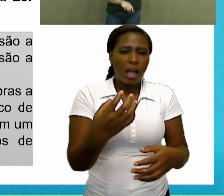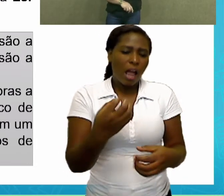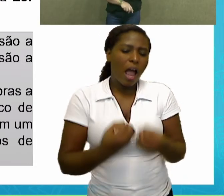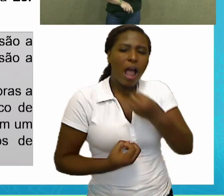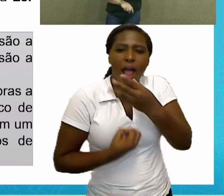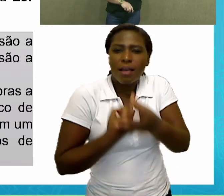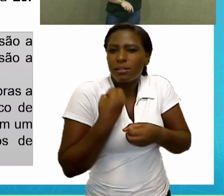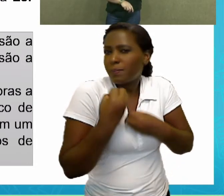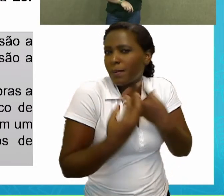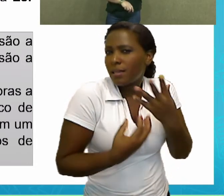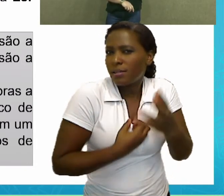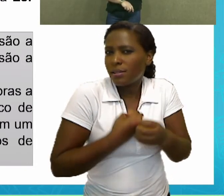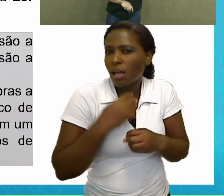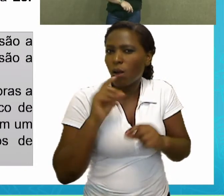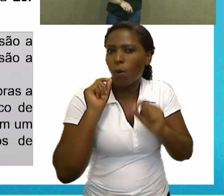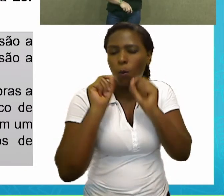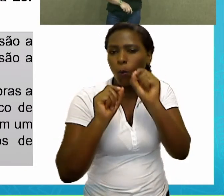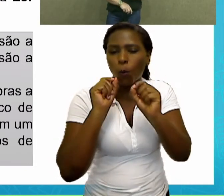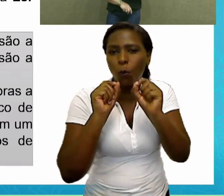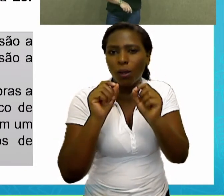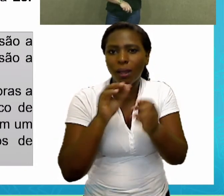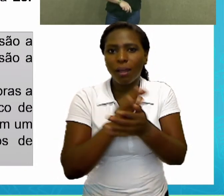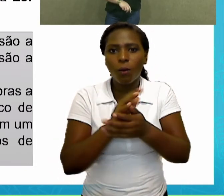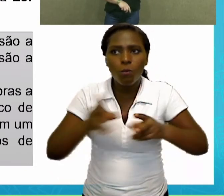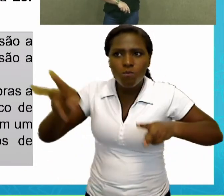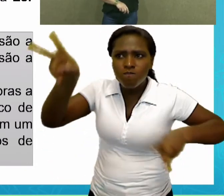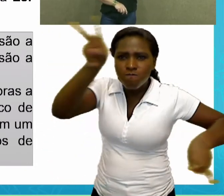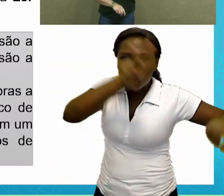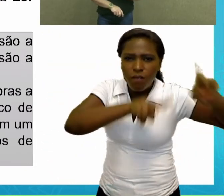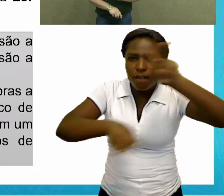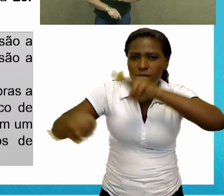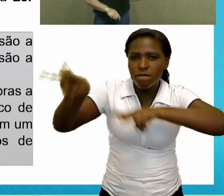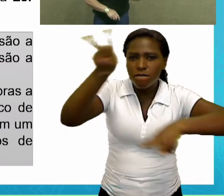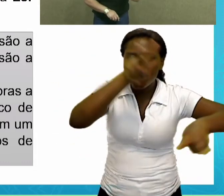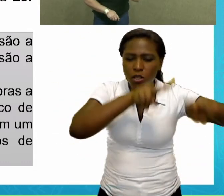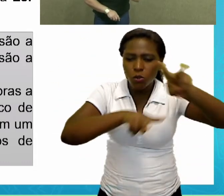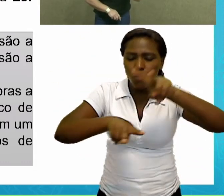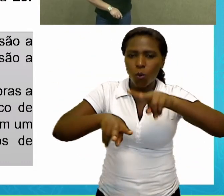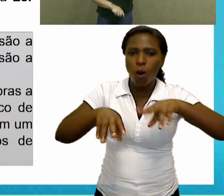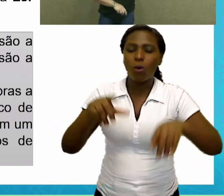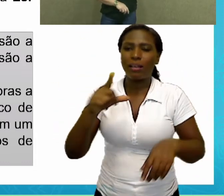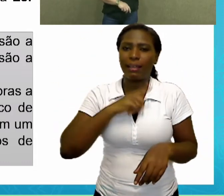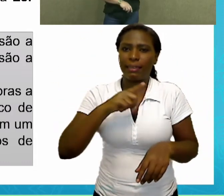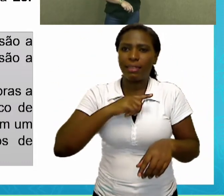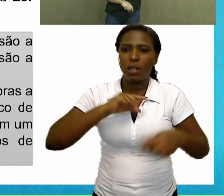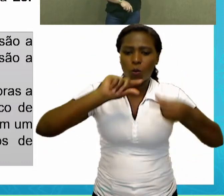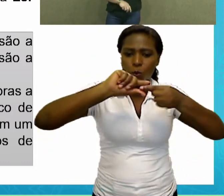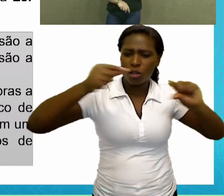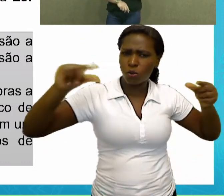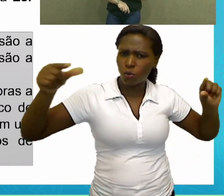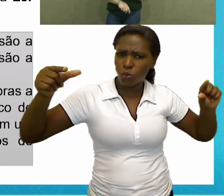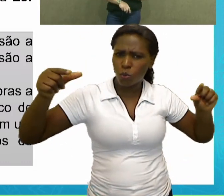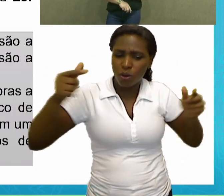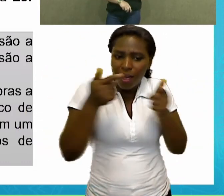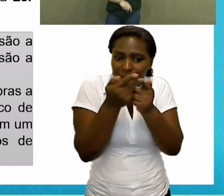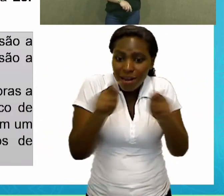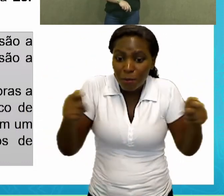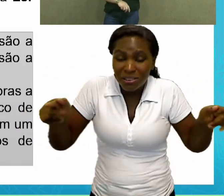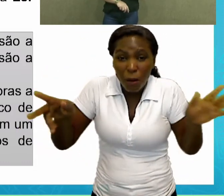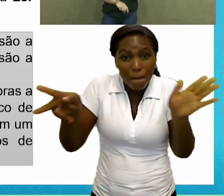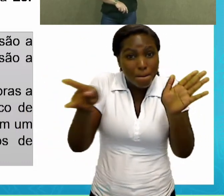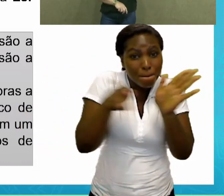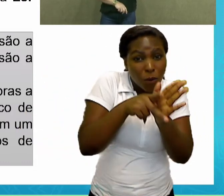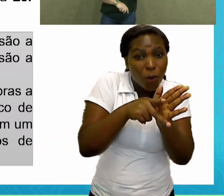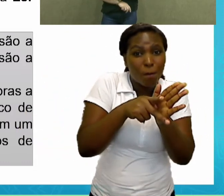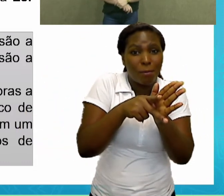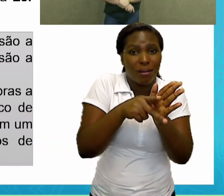de natureza visual-motora, com estrutura gramatical própria, constituem um sistema